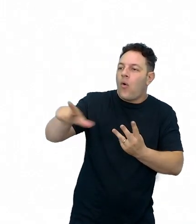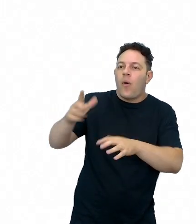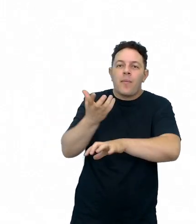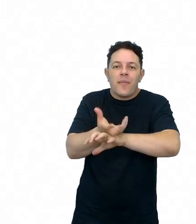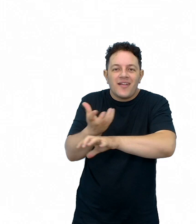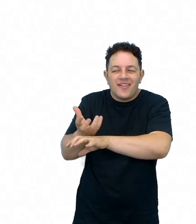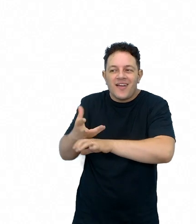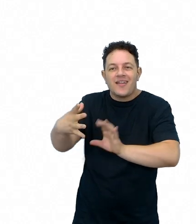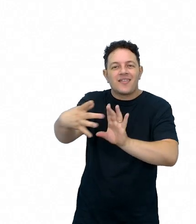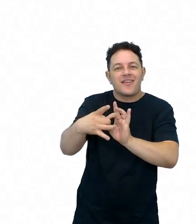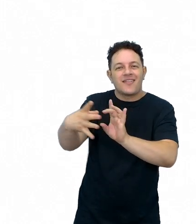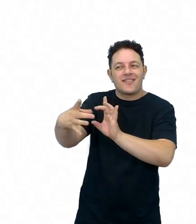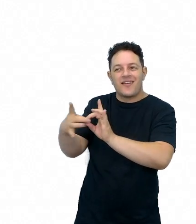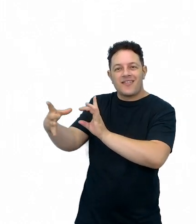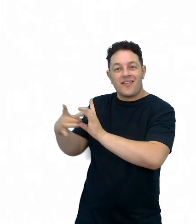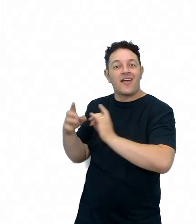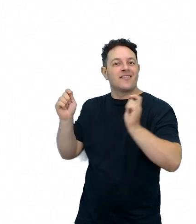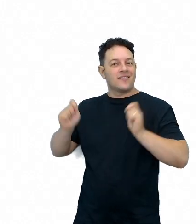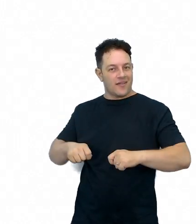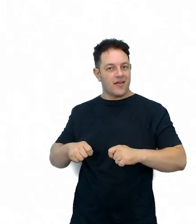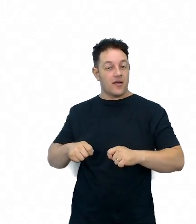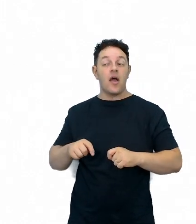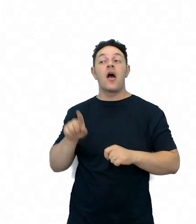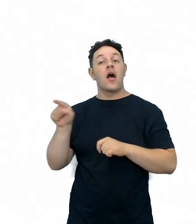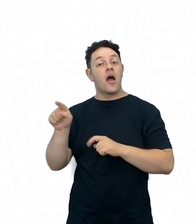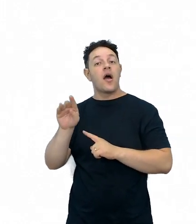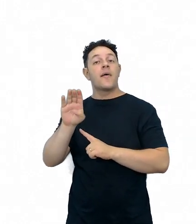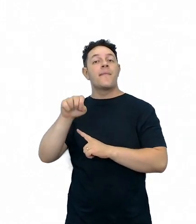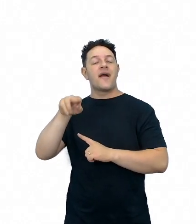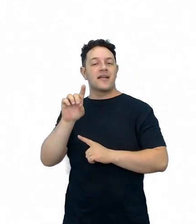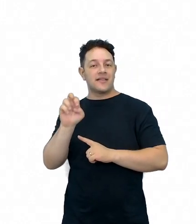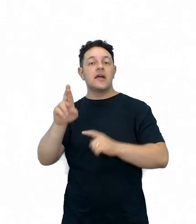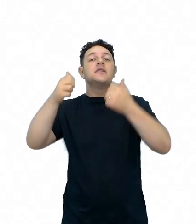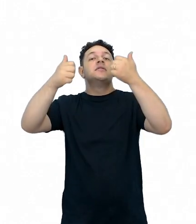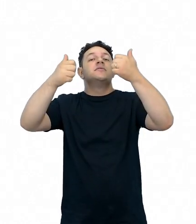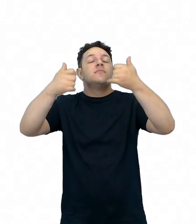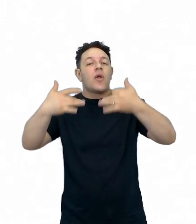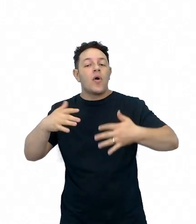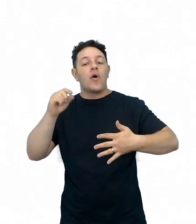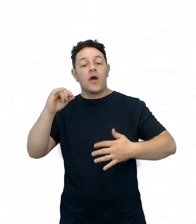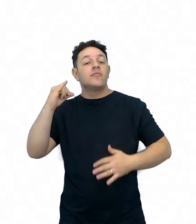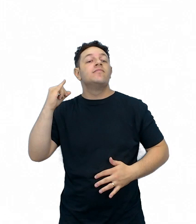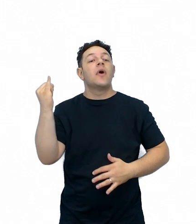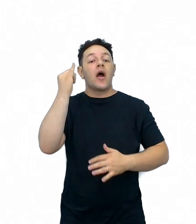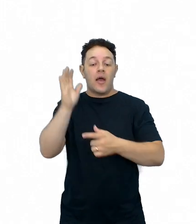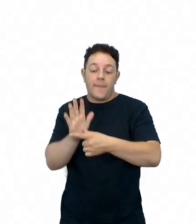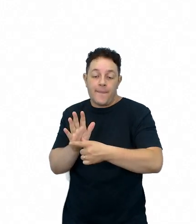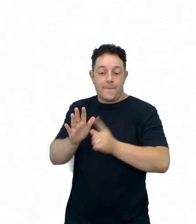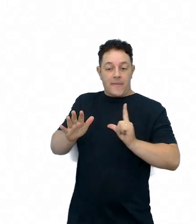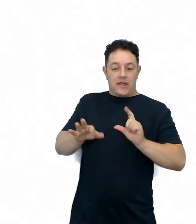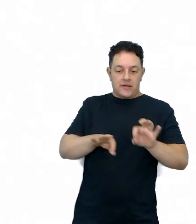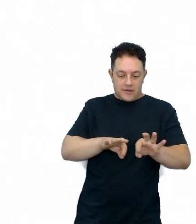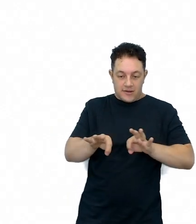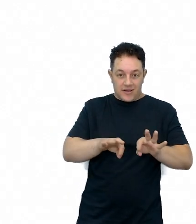também. Tá? Então, ele fala sempre da importância de se ter um planejamento. Esse